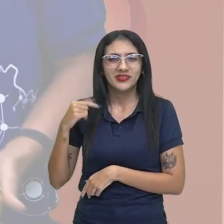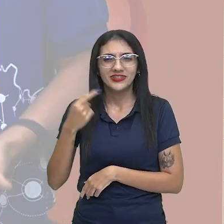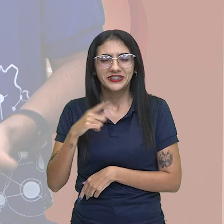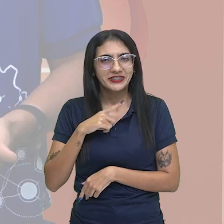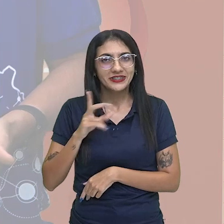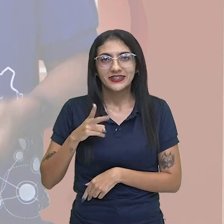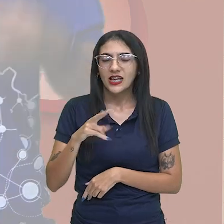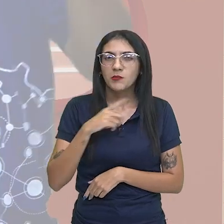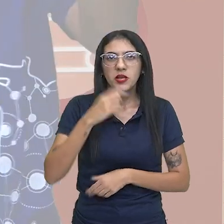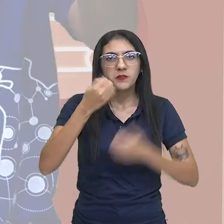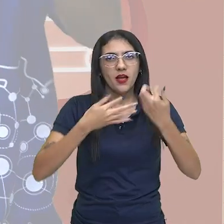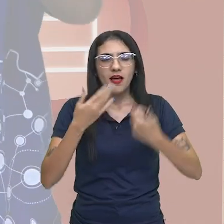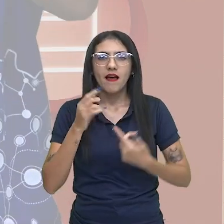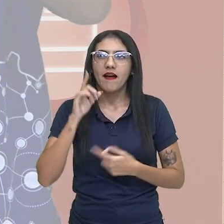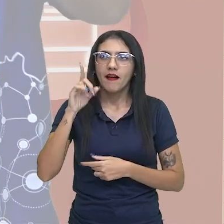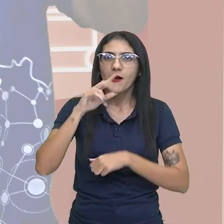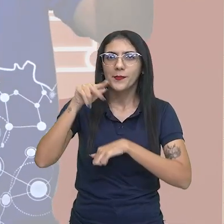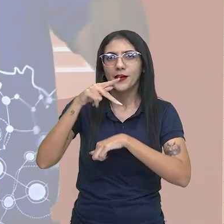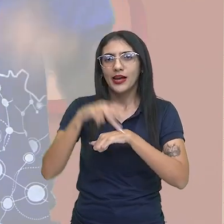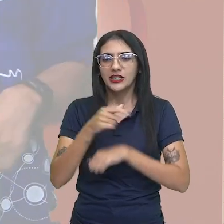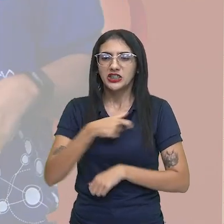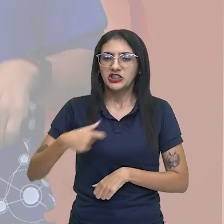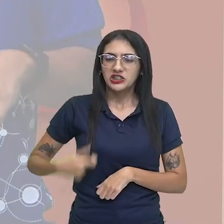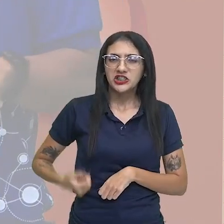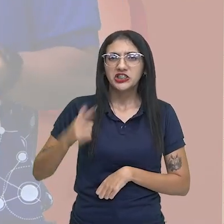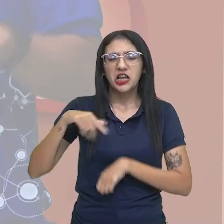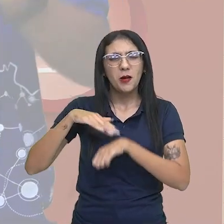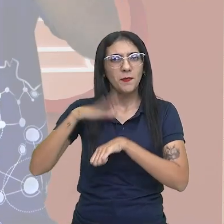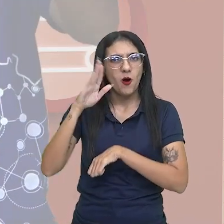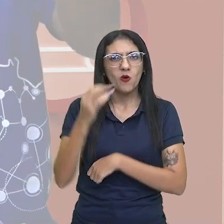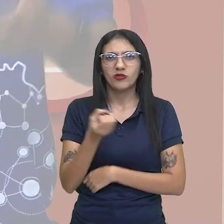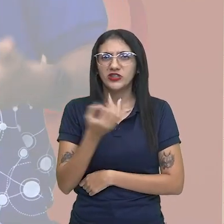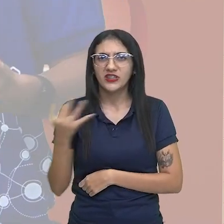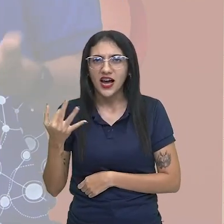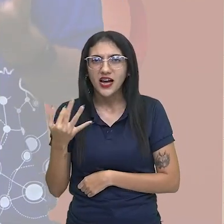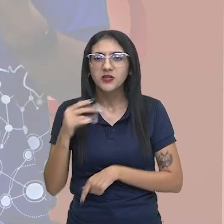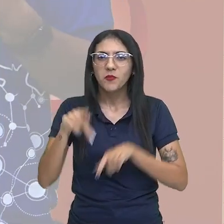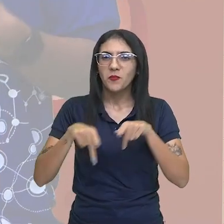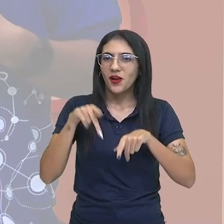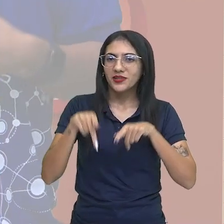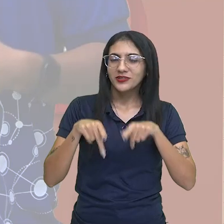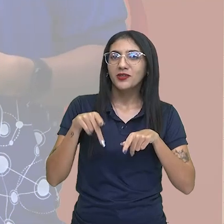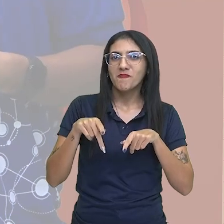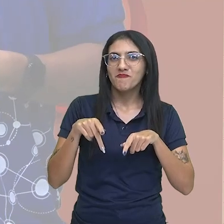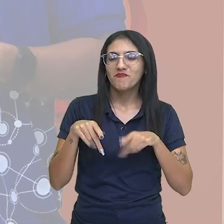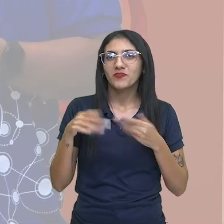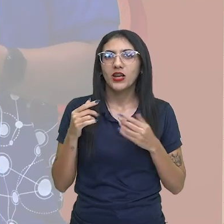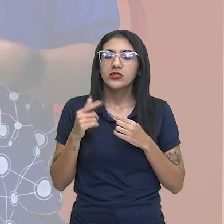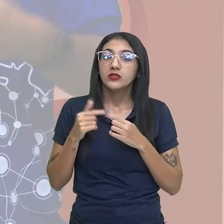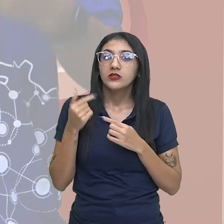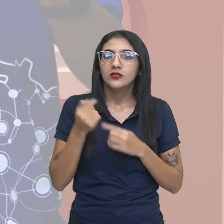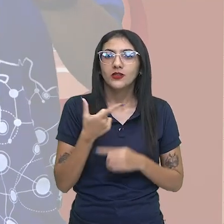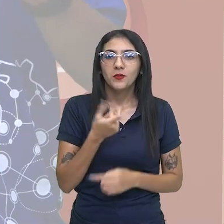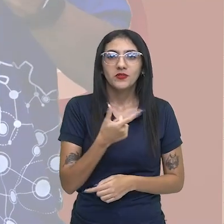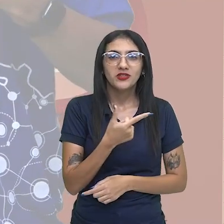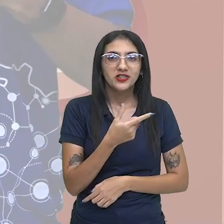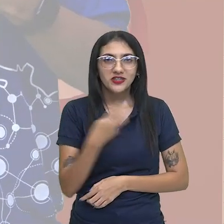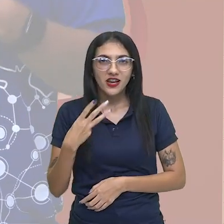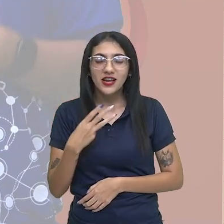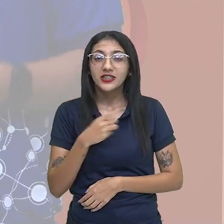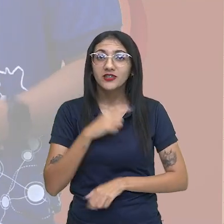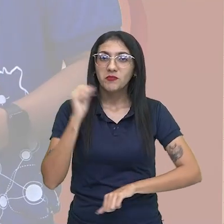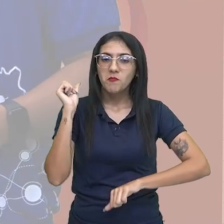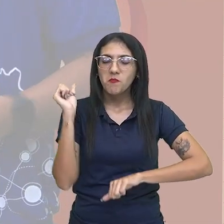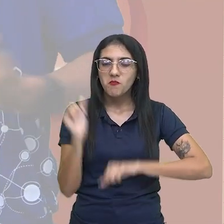costumava falar essas coisas. A China é o país com a maior quantidade de pessoas, né, e tudo mais. Em 2023 aconteceu uma mudança